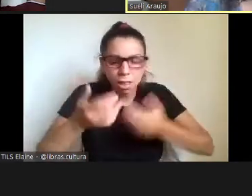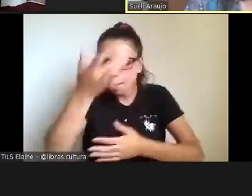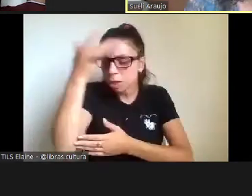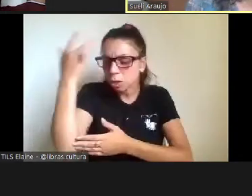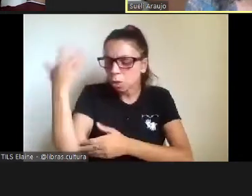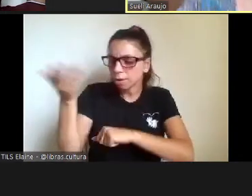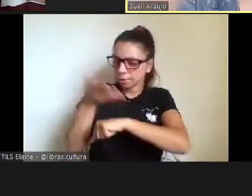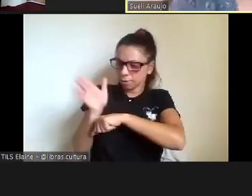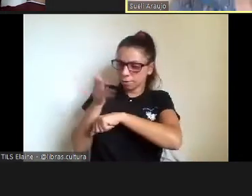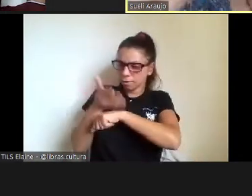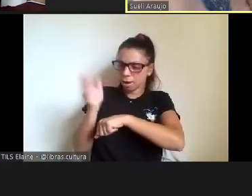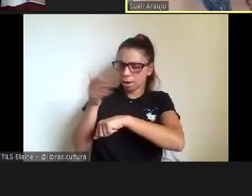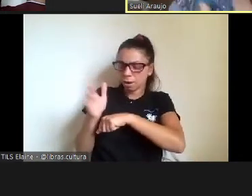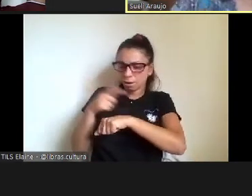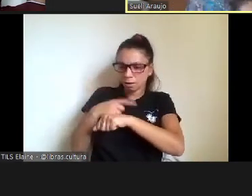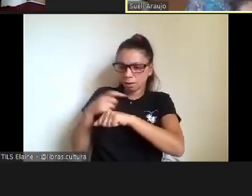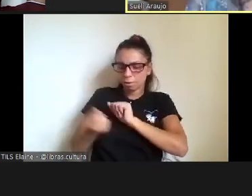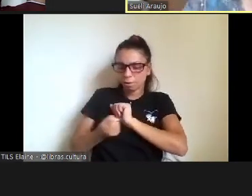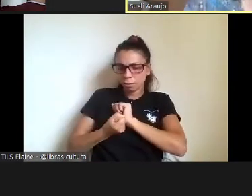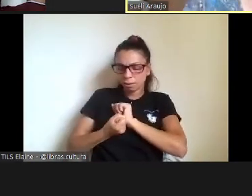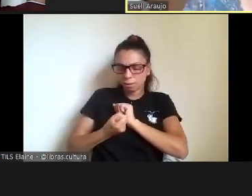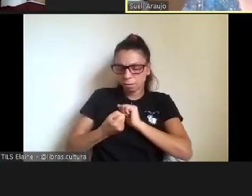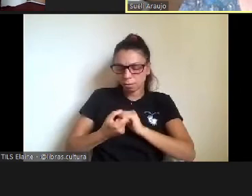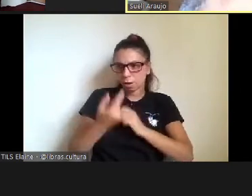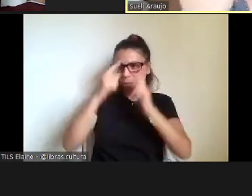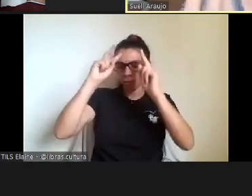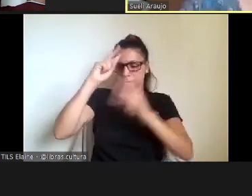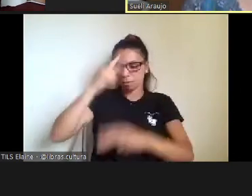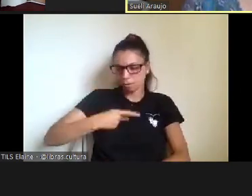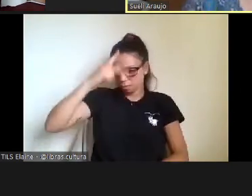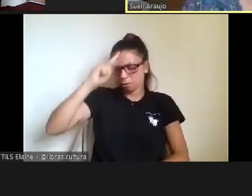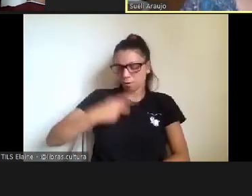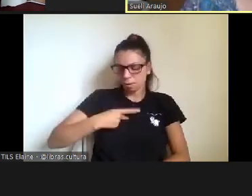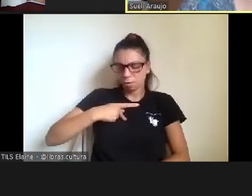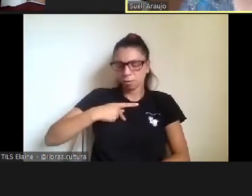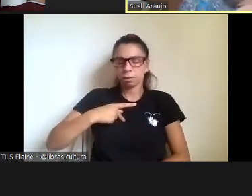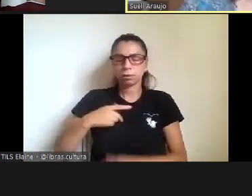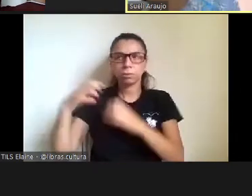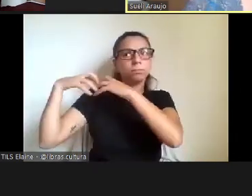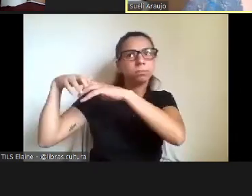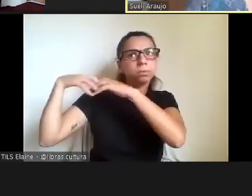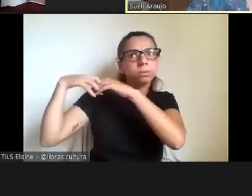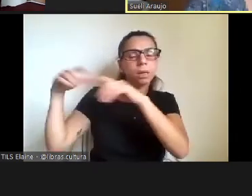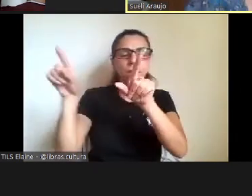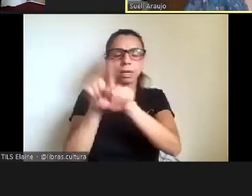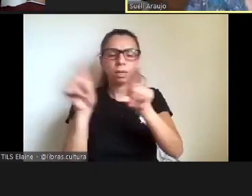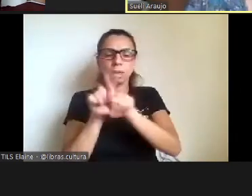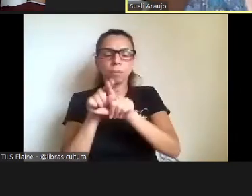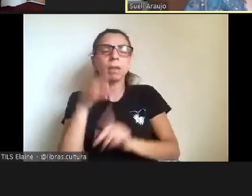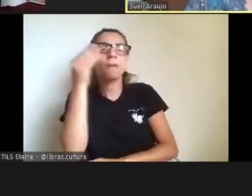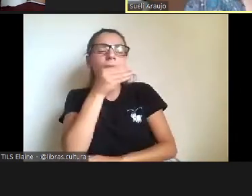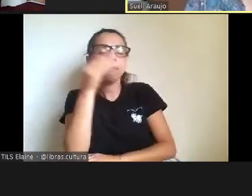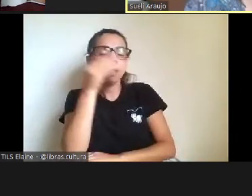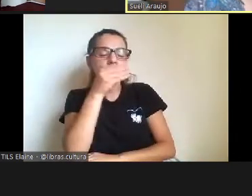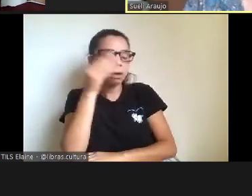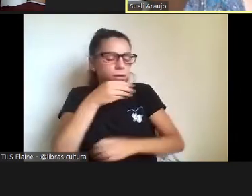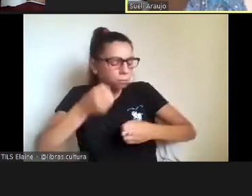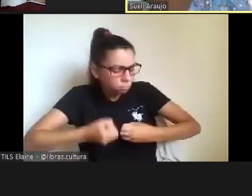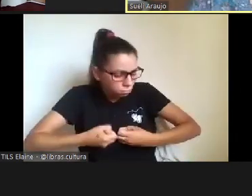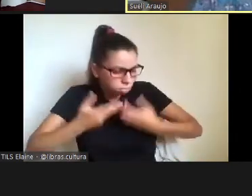ao mesmo tempo que reflete sobre si próprio, expõe as suas fragilidades e as suas